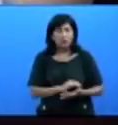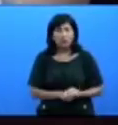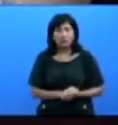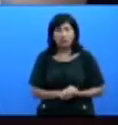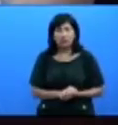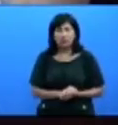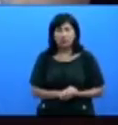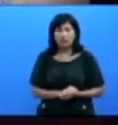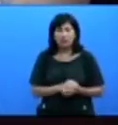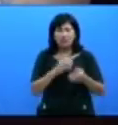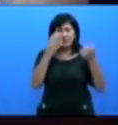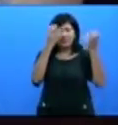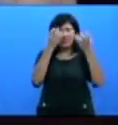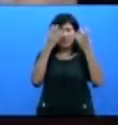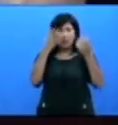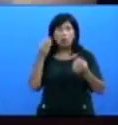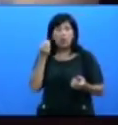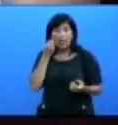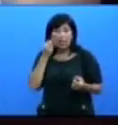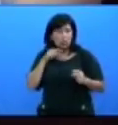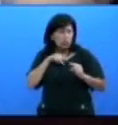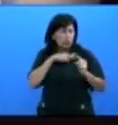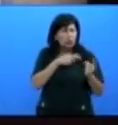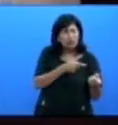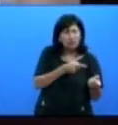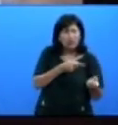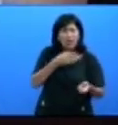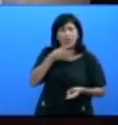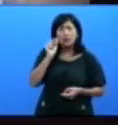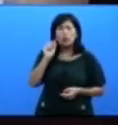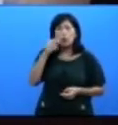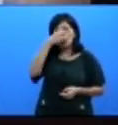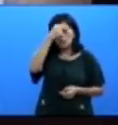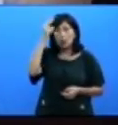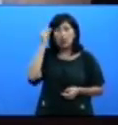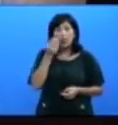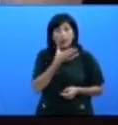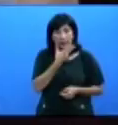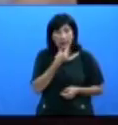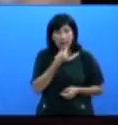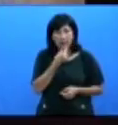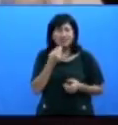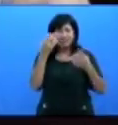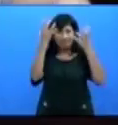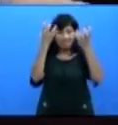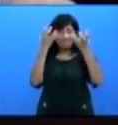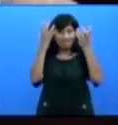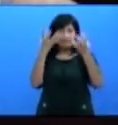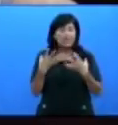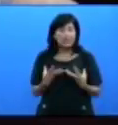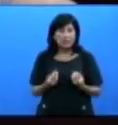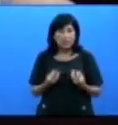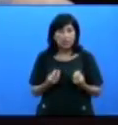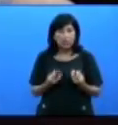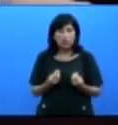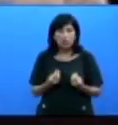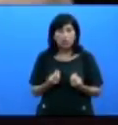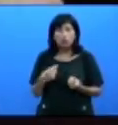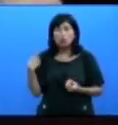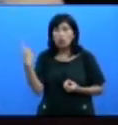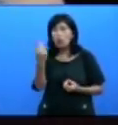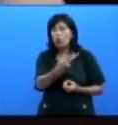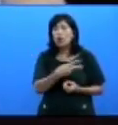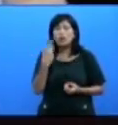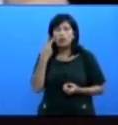tentar influenciar nas ações do prefeito, porque nós estamos muito próximos da expectativa e das demandas